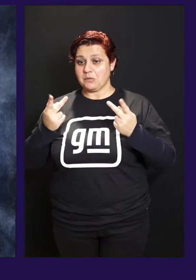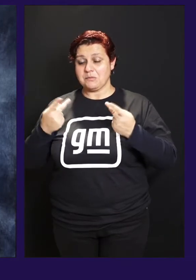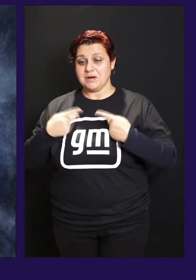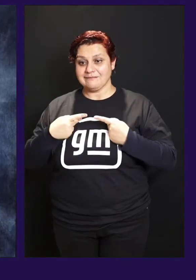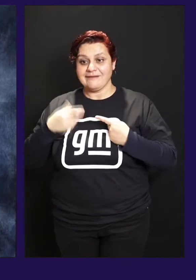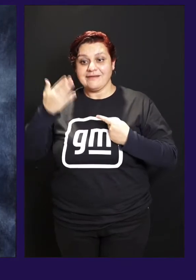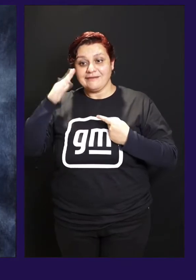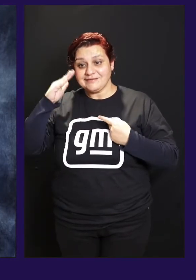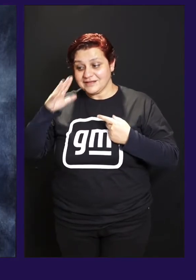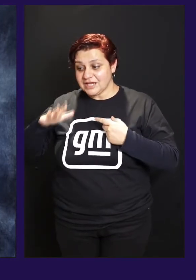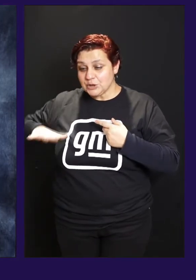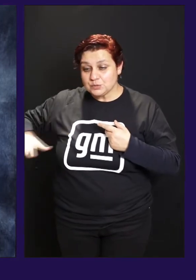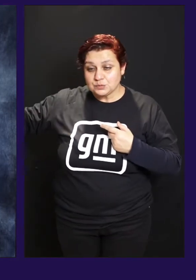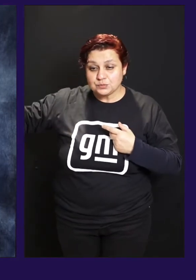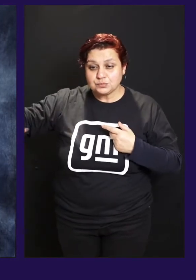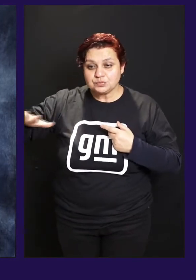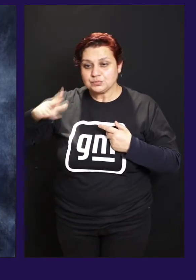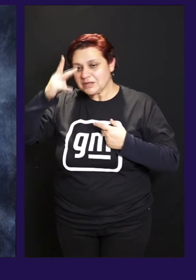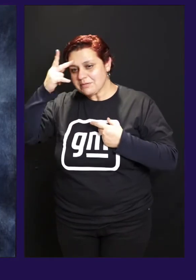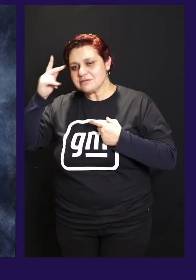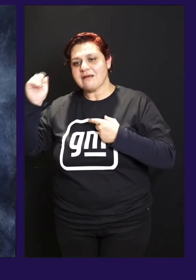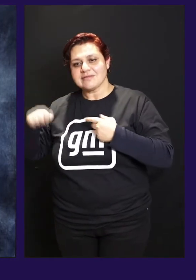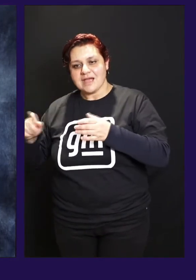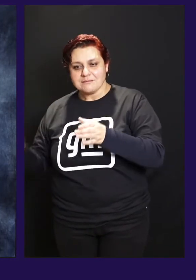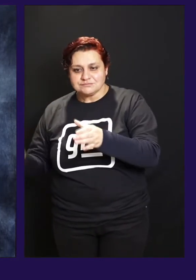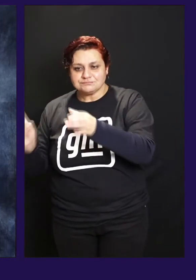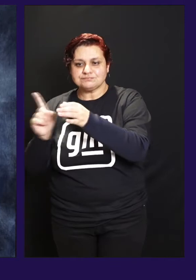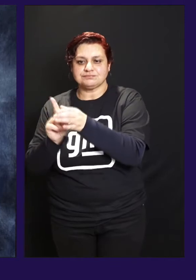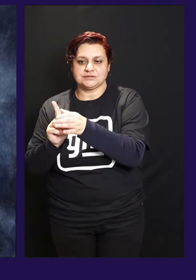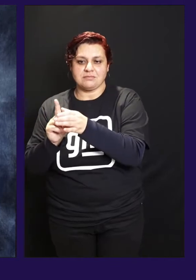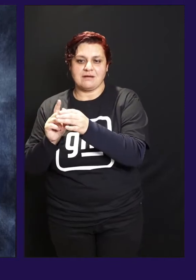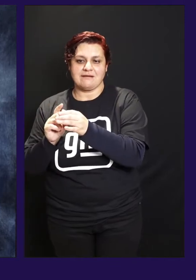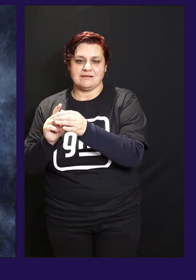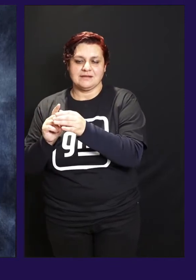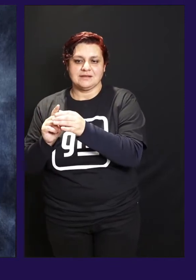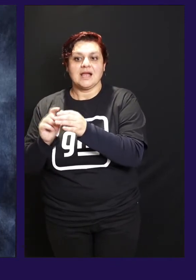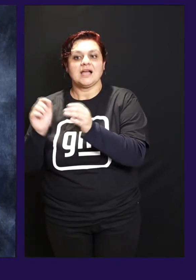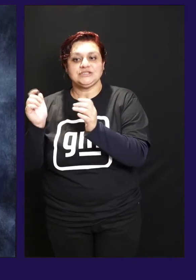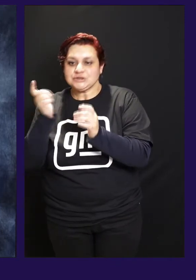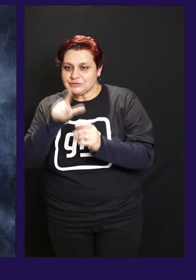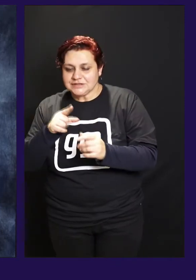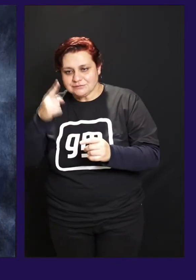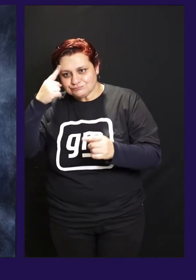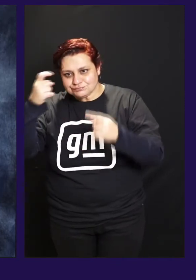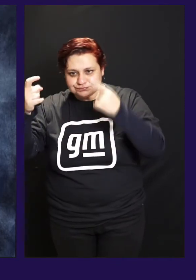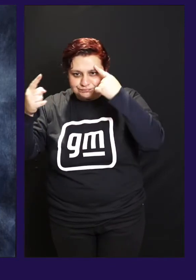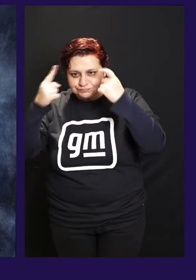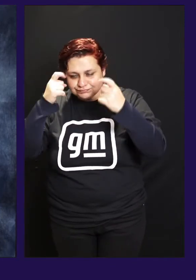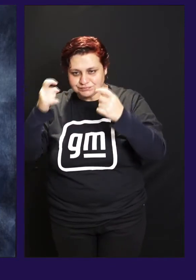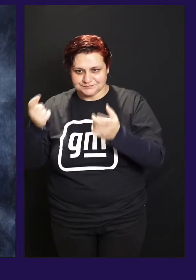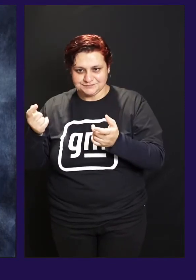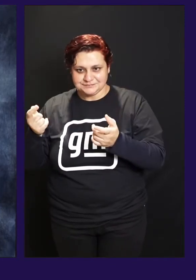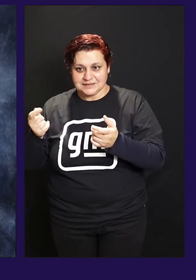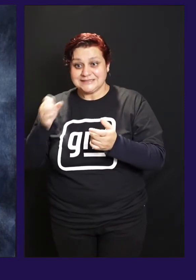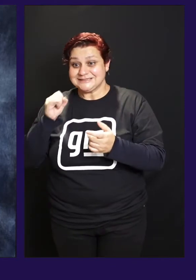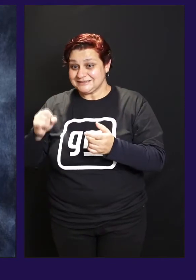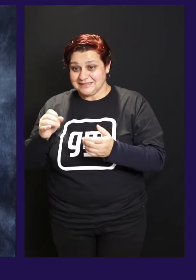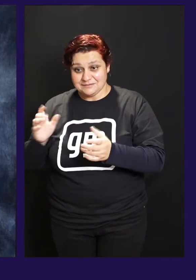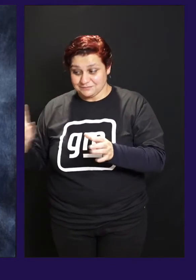serviços públicos, a mentalidade do setor privado é desenhar a solução para a média? E ainda mais com tecnologia